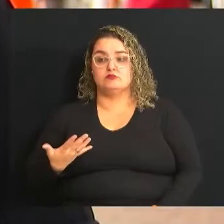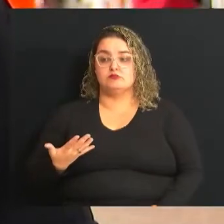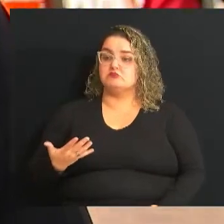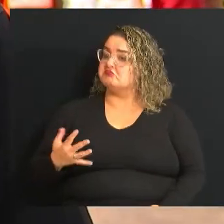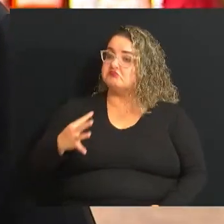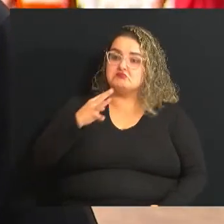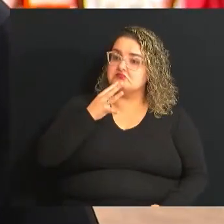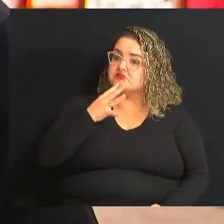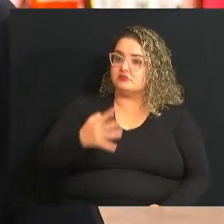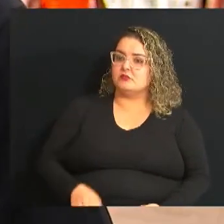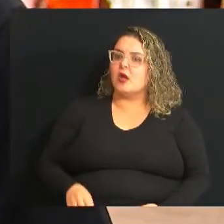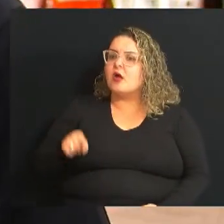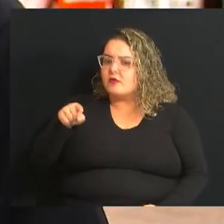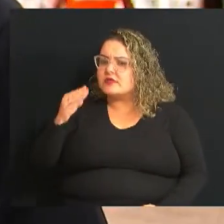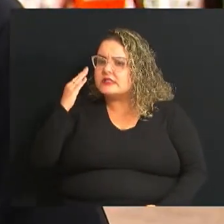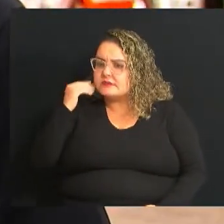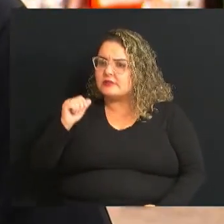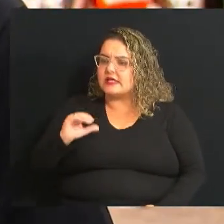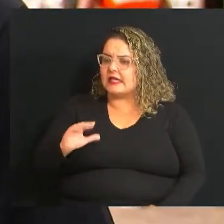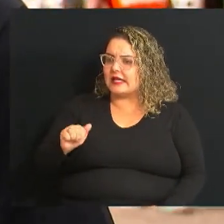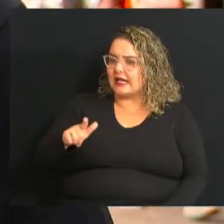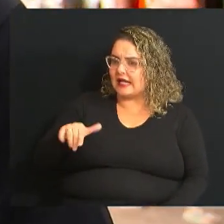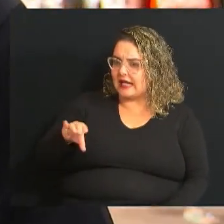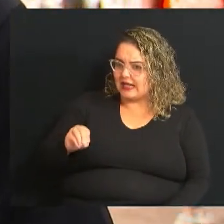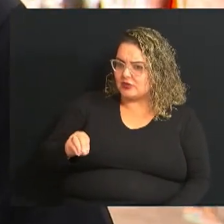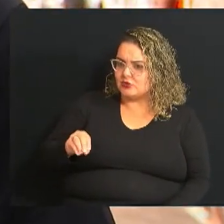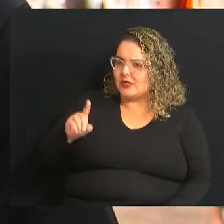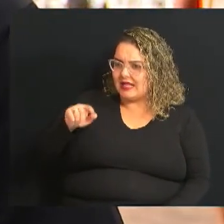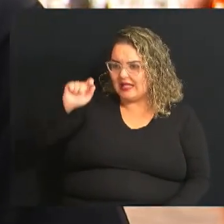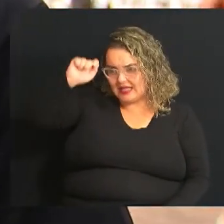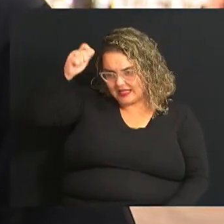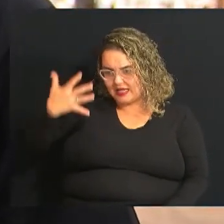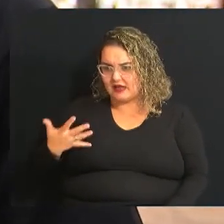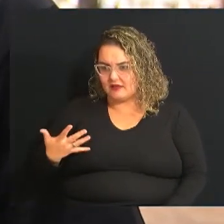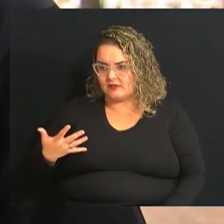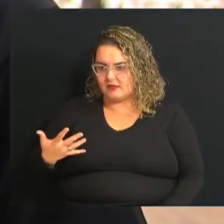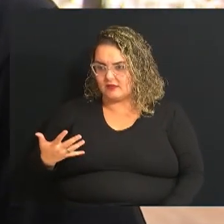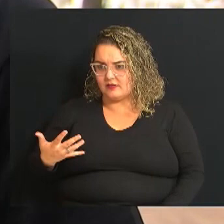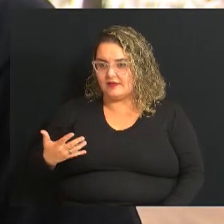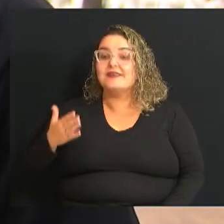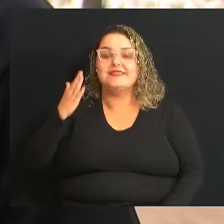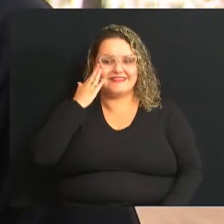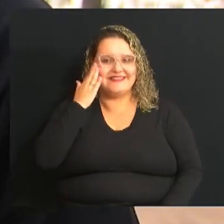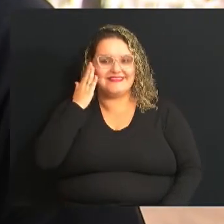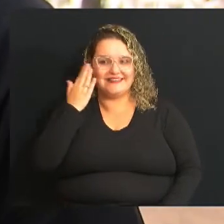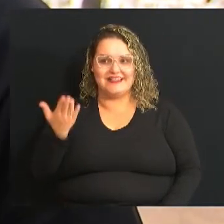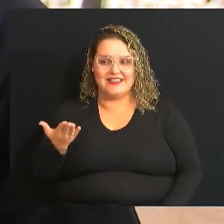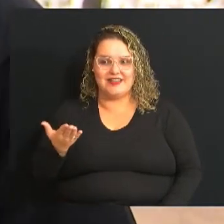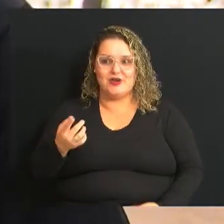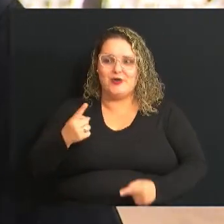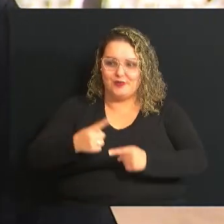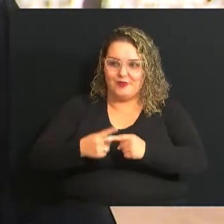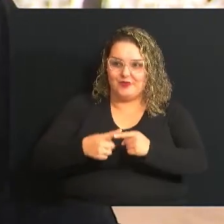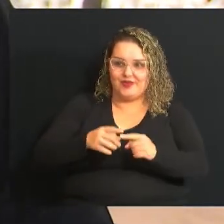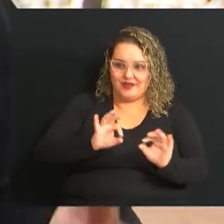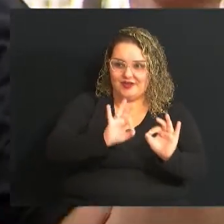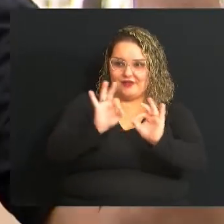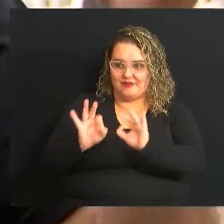dele já no fim da vida, não sei, não dá para identificar isso, né? Porque mesmo no fim da vida, o bigode caído, que ele já estava